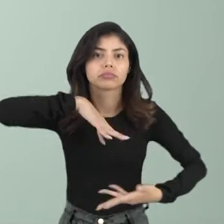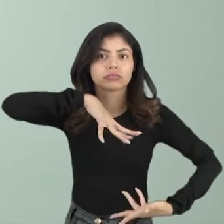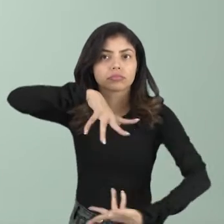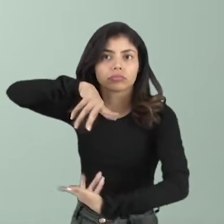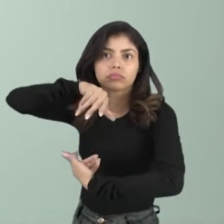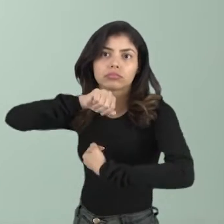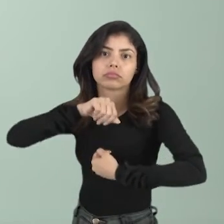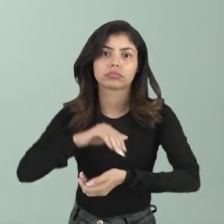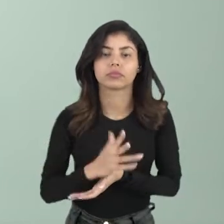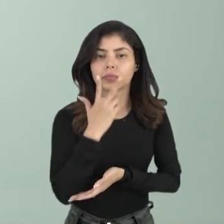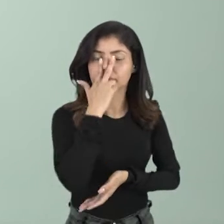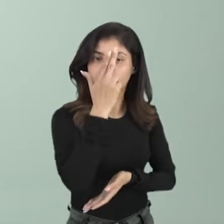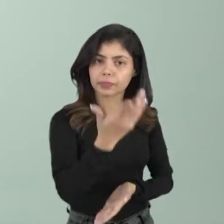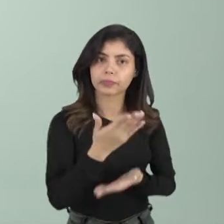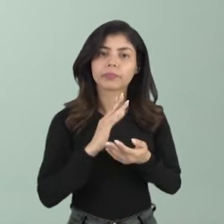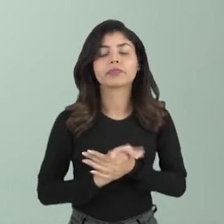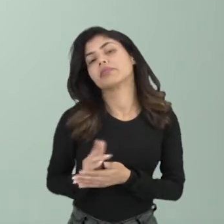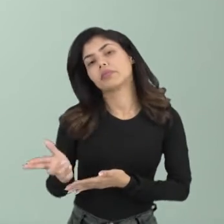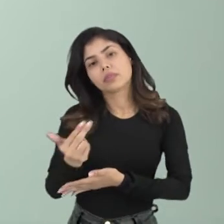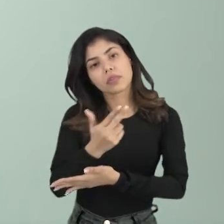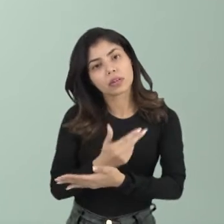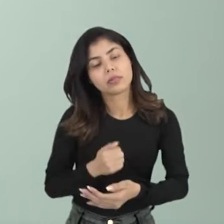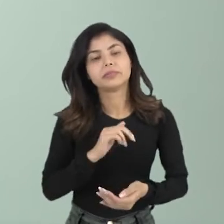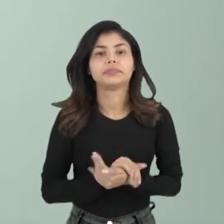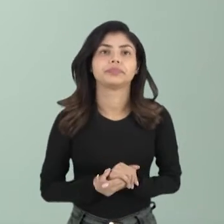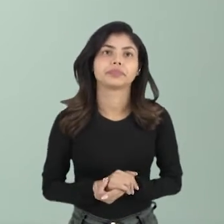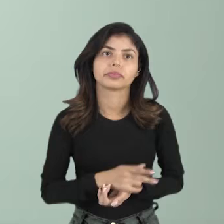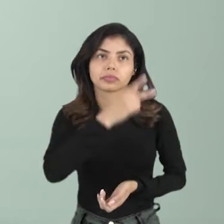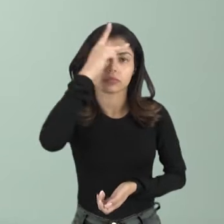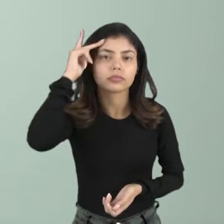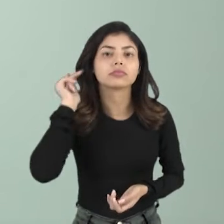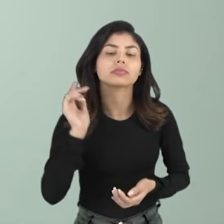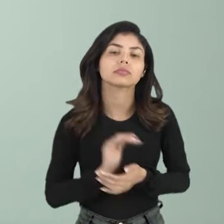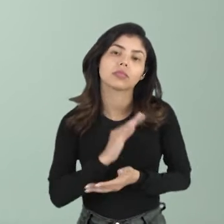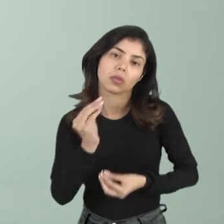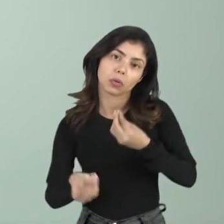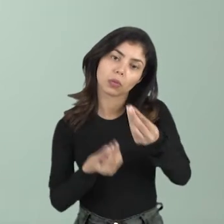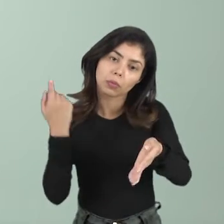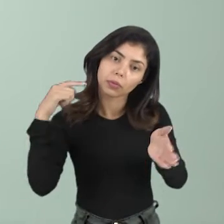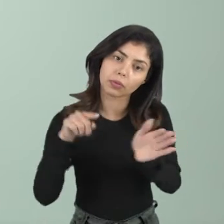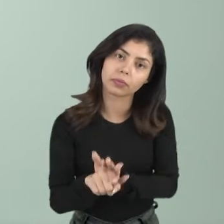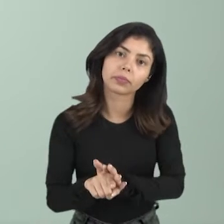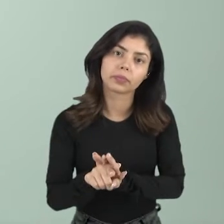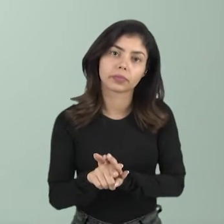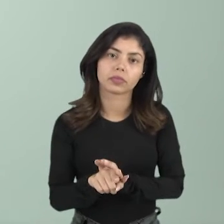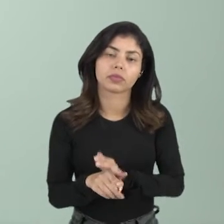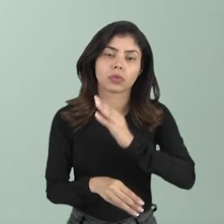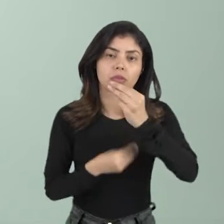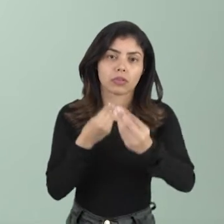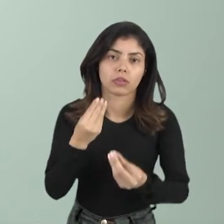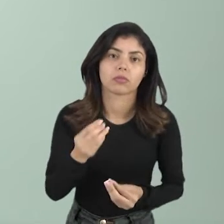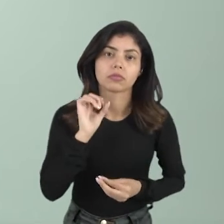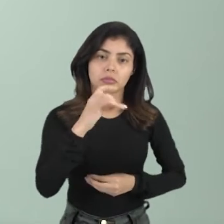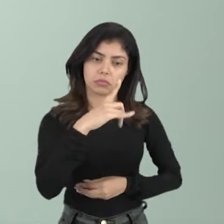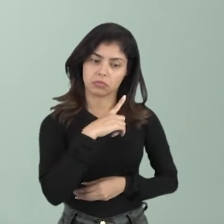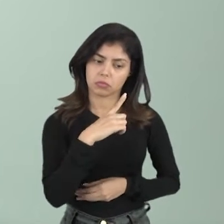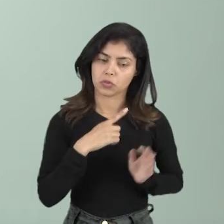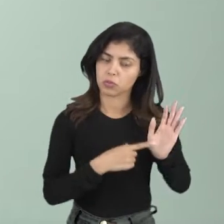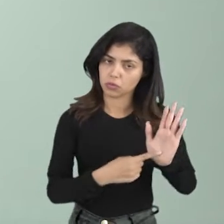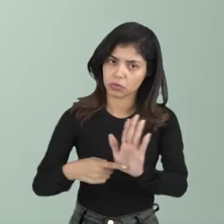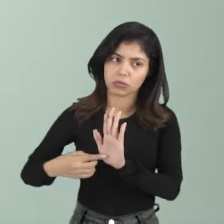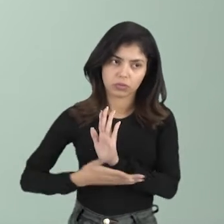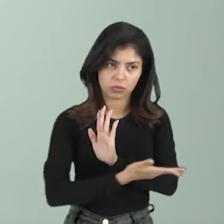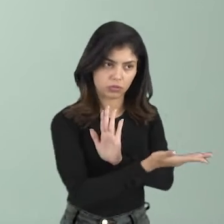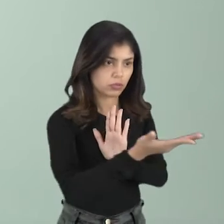Essas coisas elas vão aparecer na arte. E aí o artista ele se coloca como um questionador. É como se ele estivesse mostrando